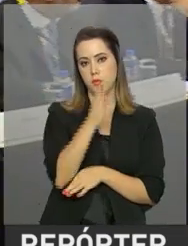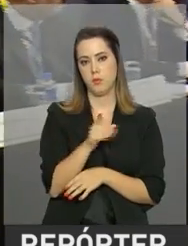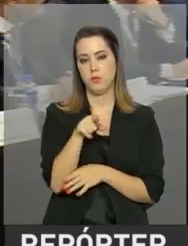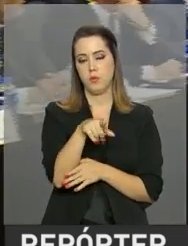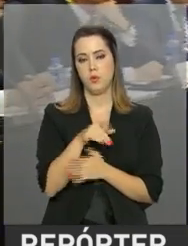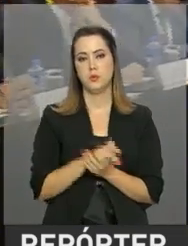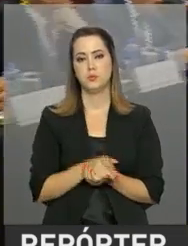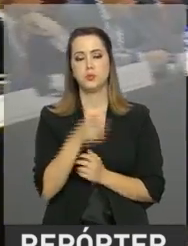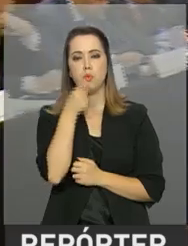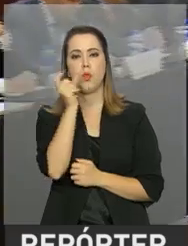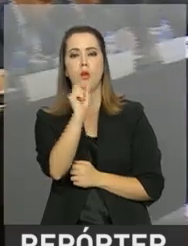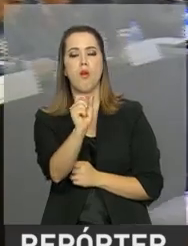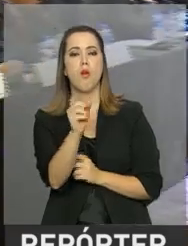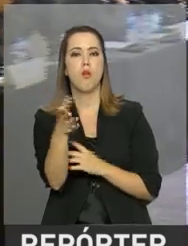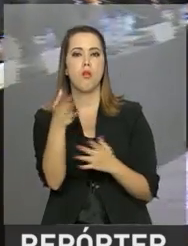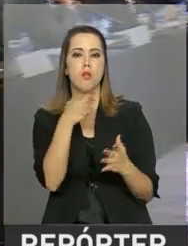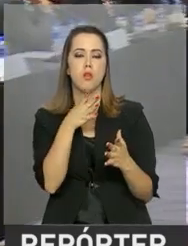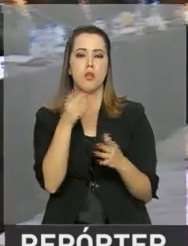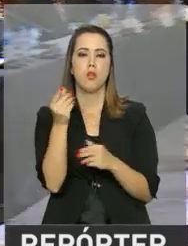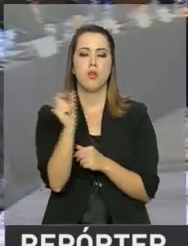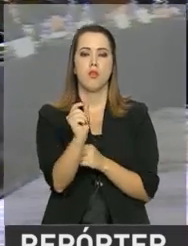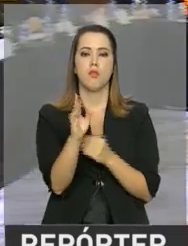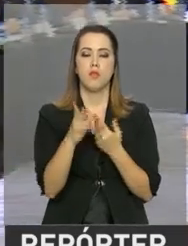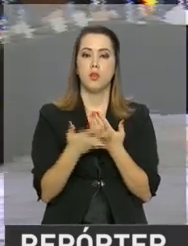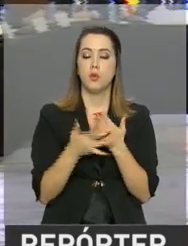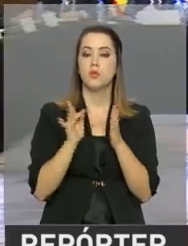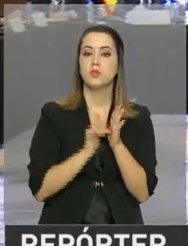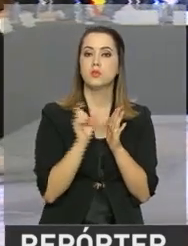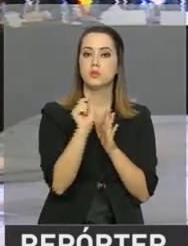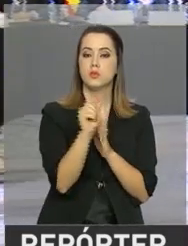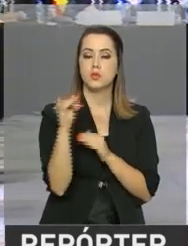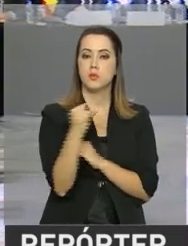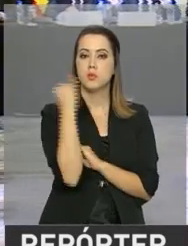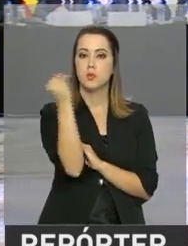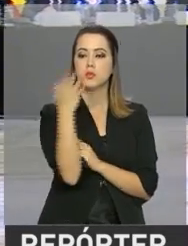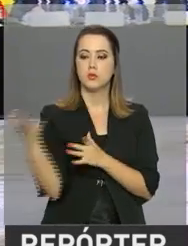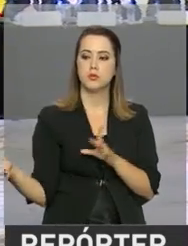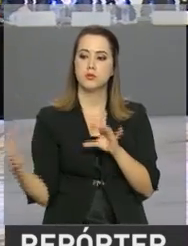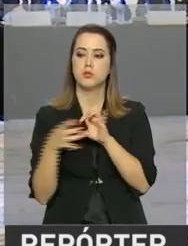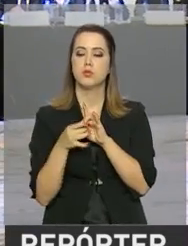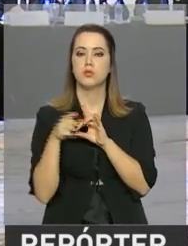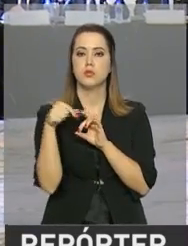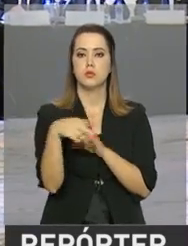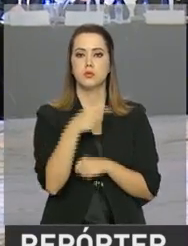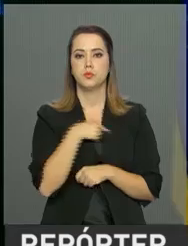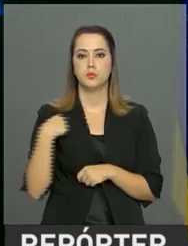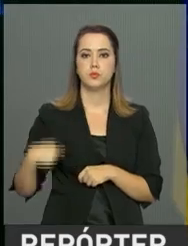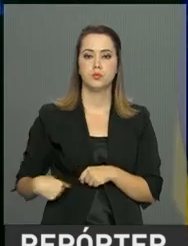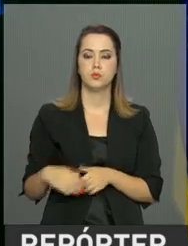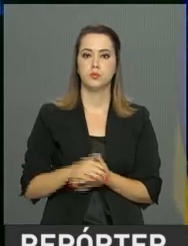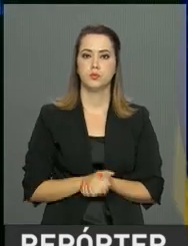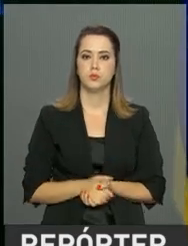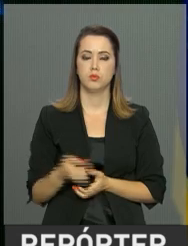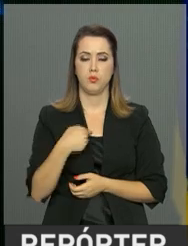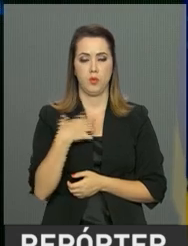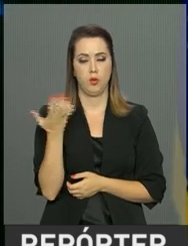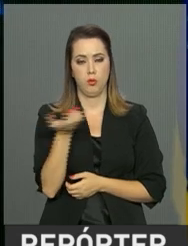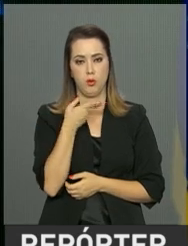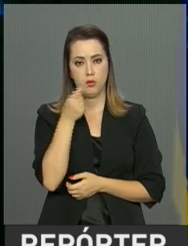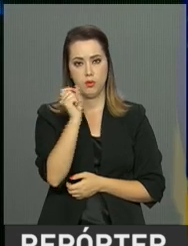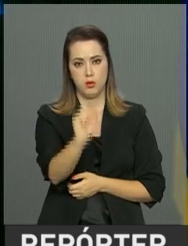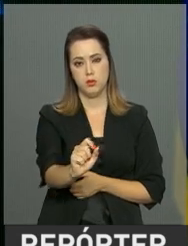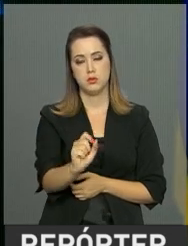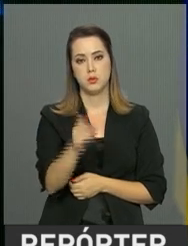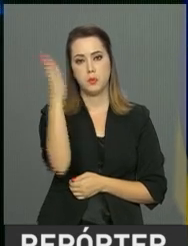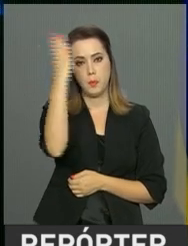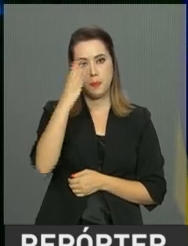Temer citou a filosofia de Confúcio e destacou a importância da parceria com o país asiático. E eu quero dizer que